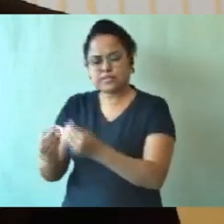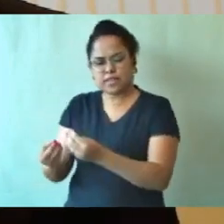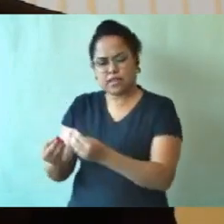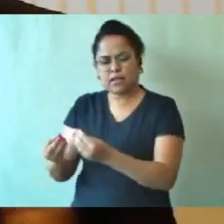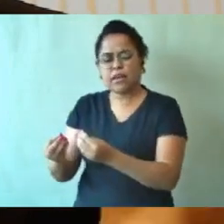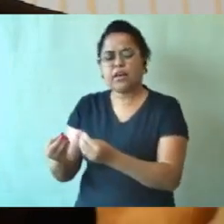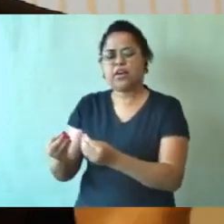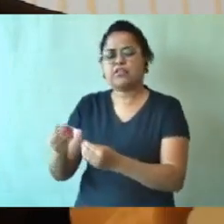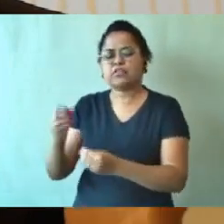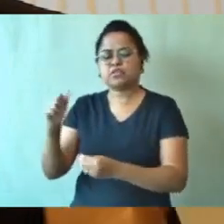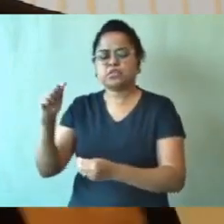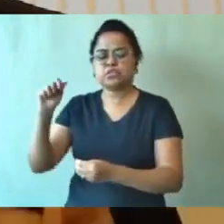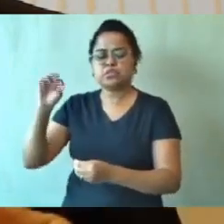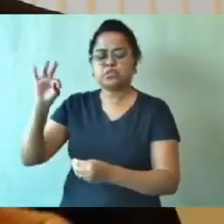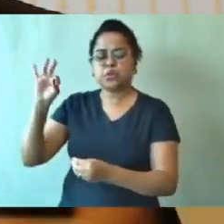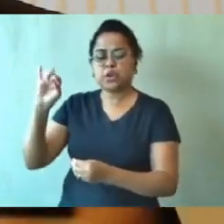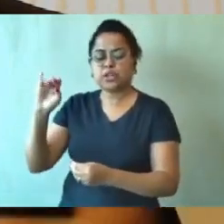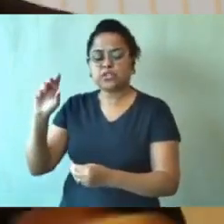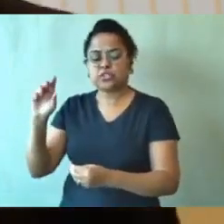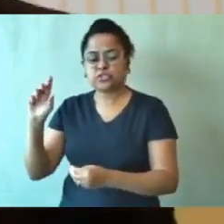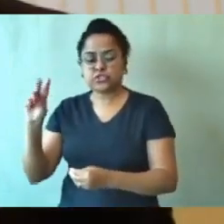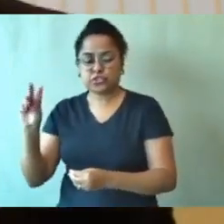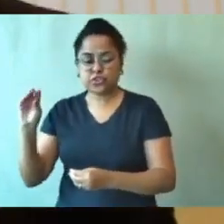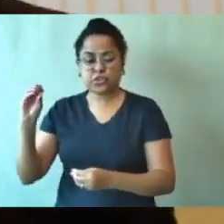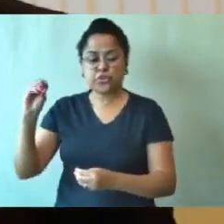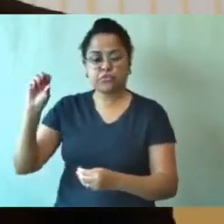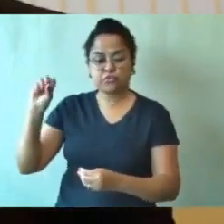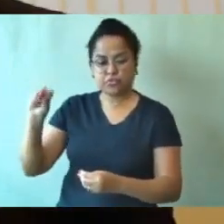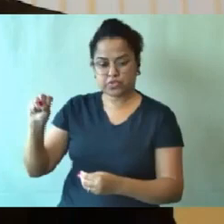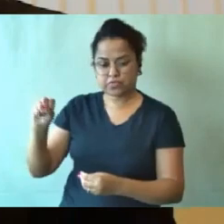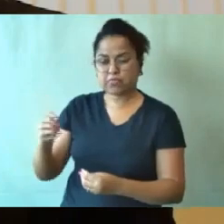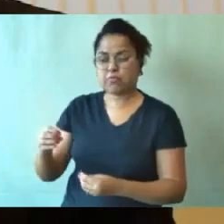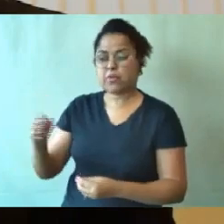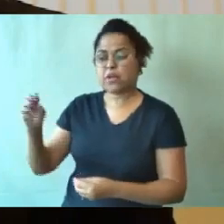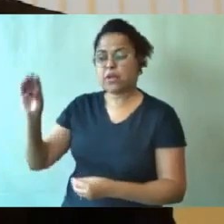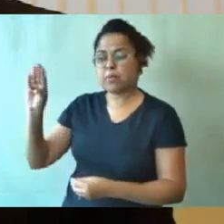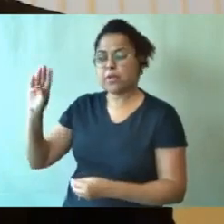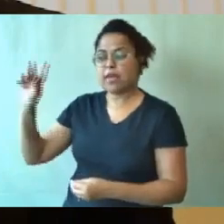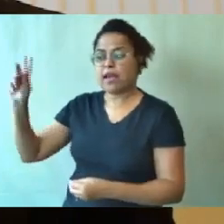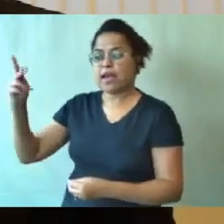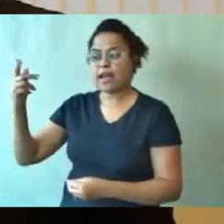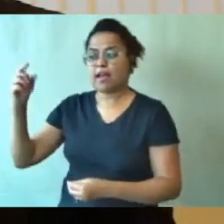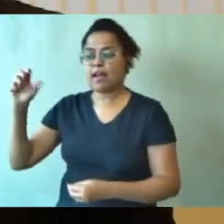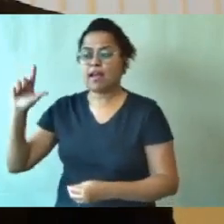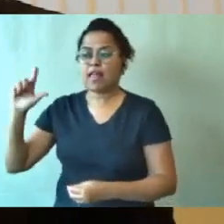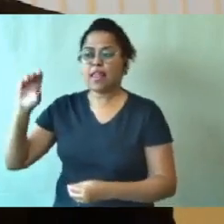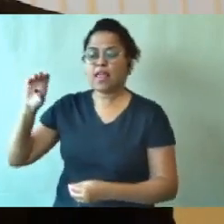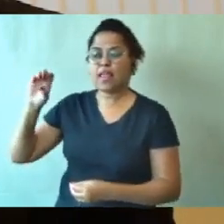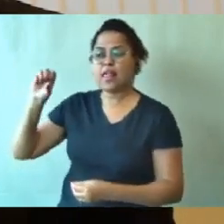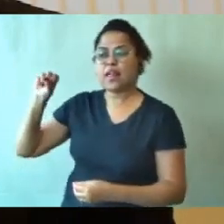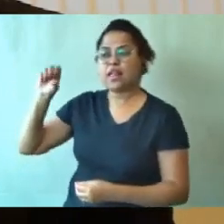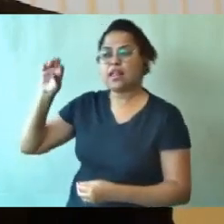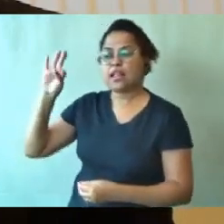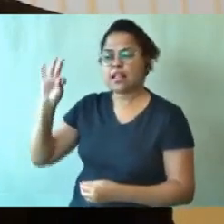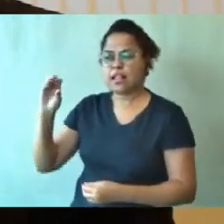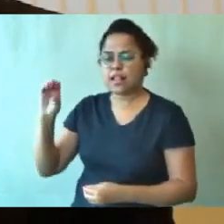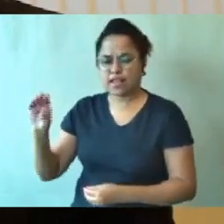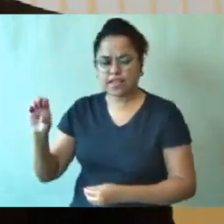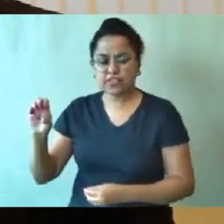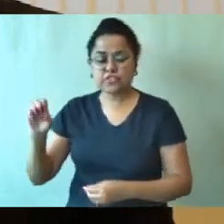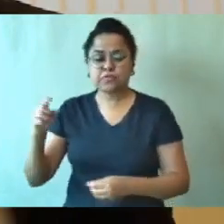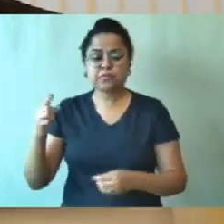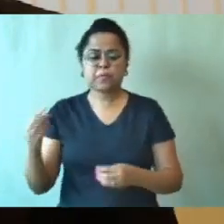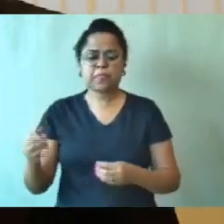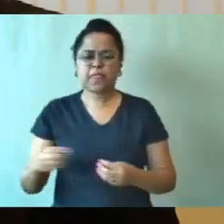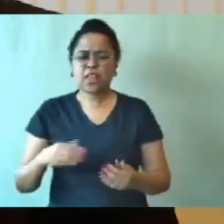aviação, indicada a aviação BH Leste, e essa, ela me entregava todas e qualquer transação que era